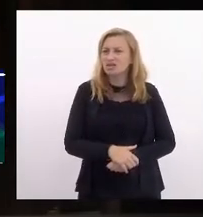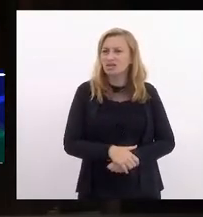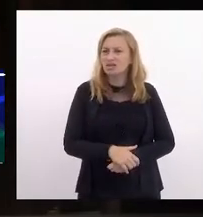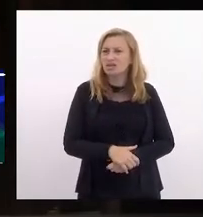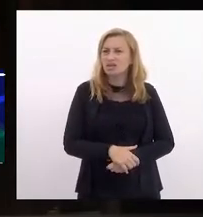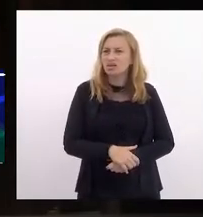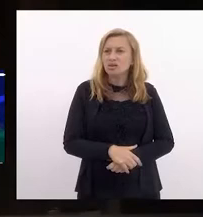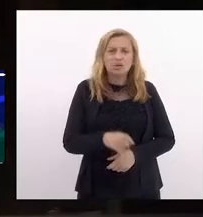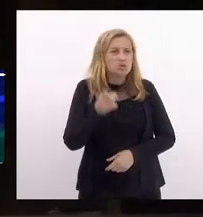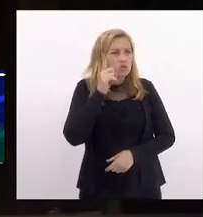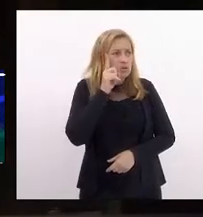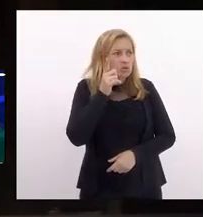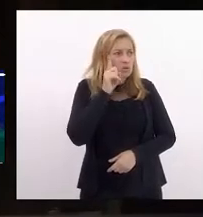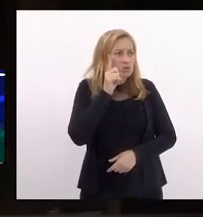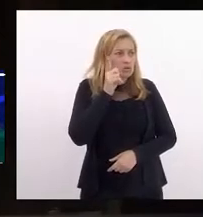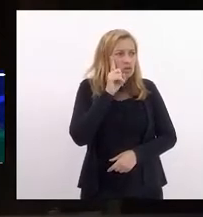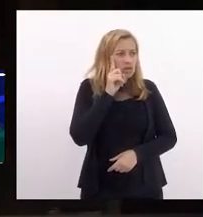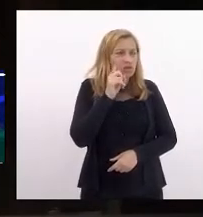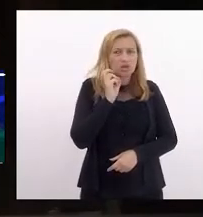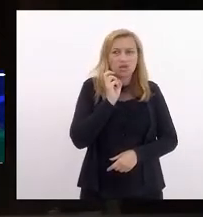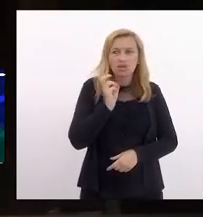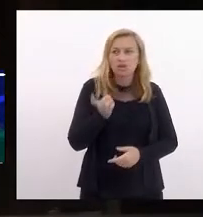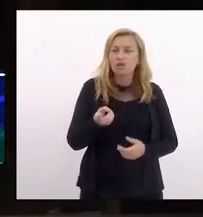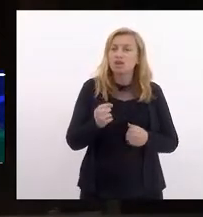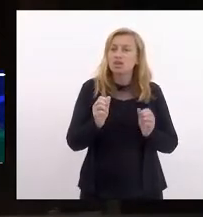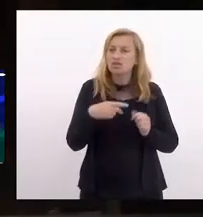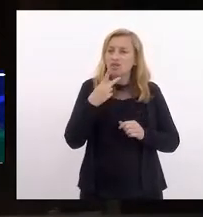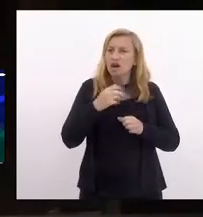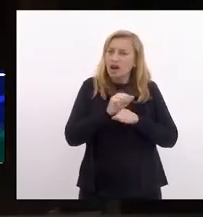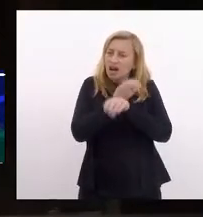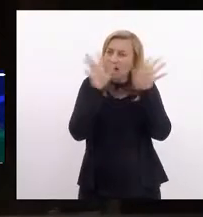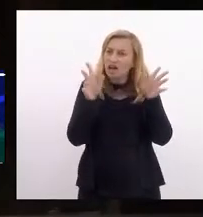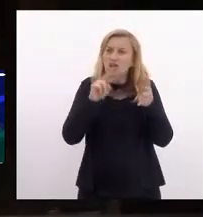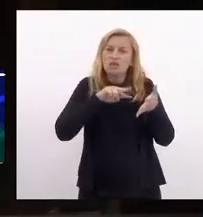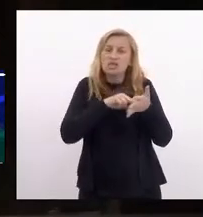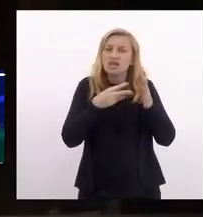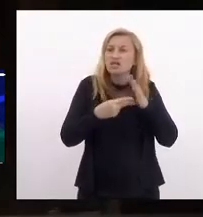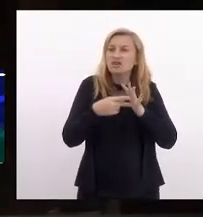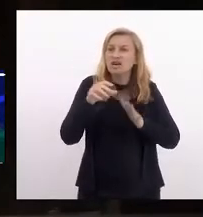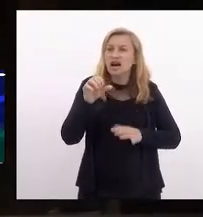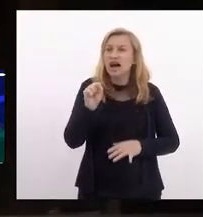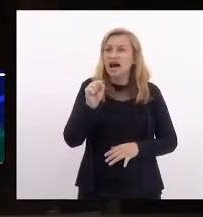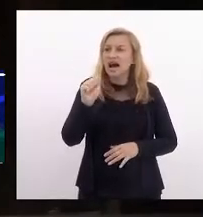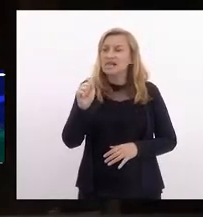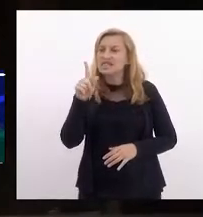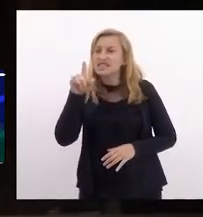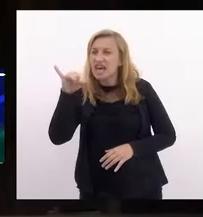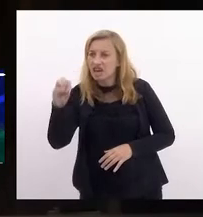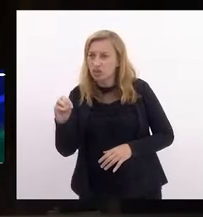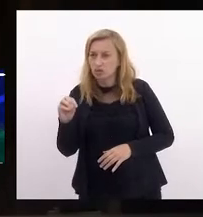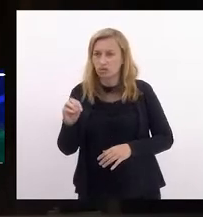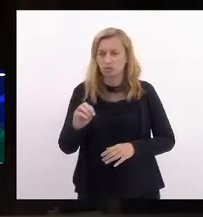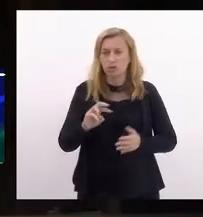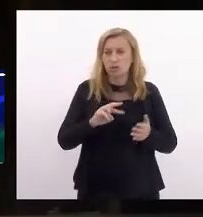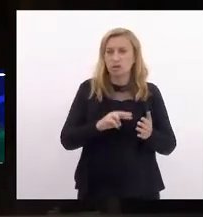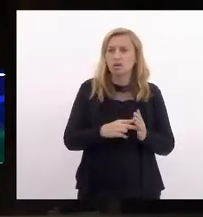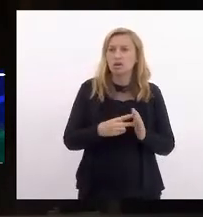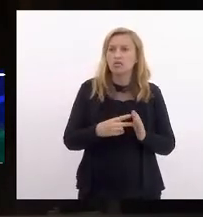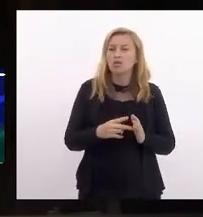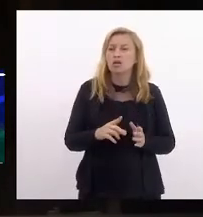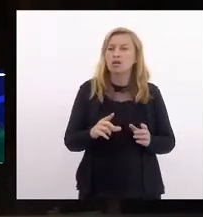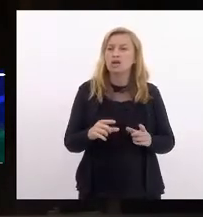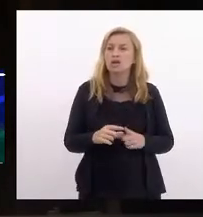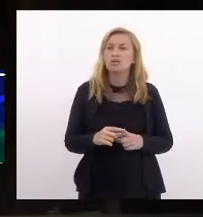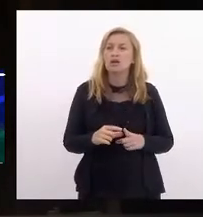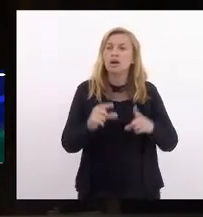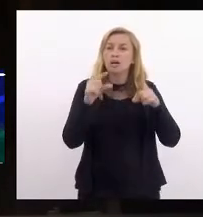constrangidos o tempo todo e vamos deixar claro o que que significa Sérgio a definição de assédio é o